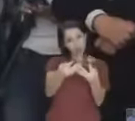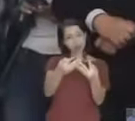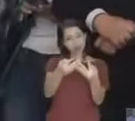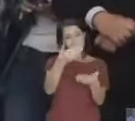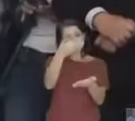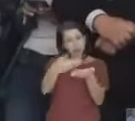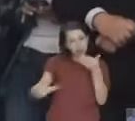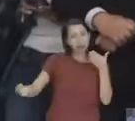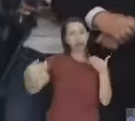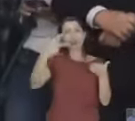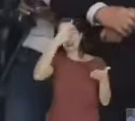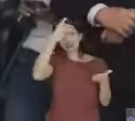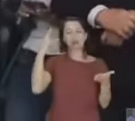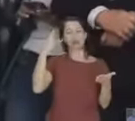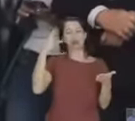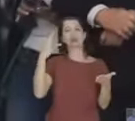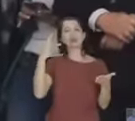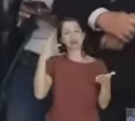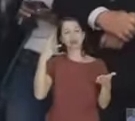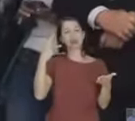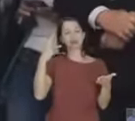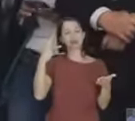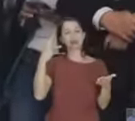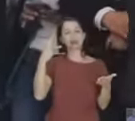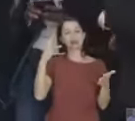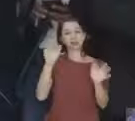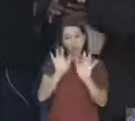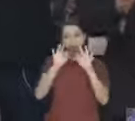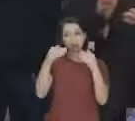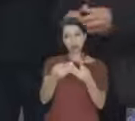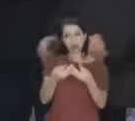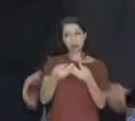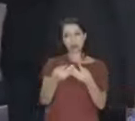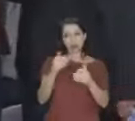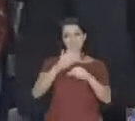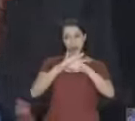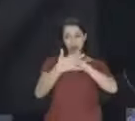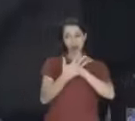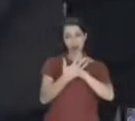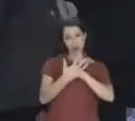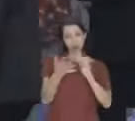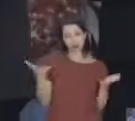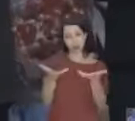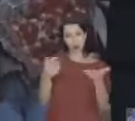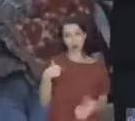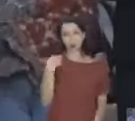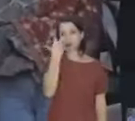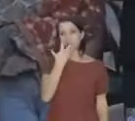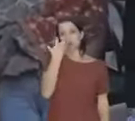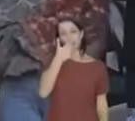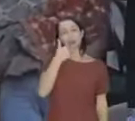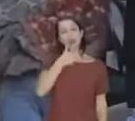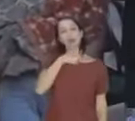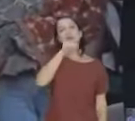vou cantar para minha mãe. Mãe, te amo. Você está aqui no meu coração para sempre, mãe.